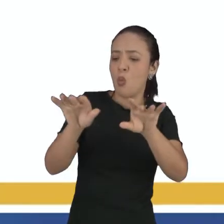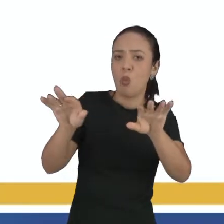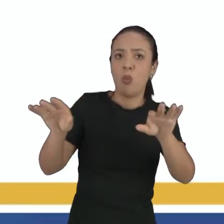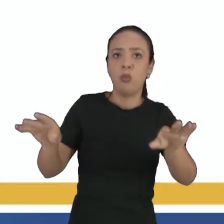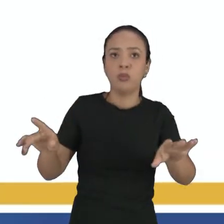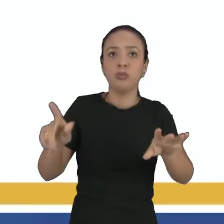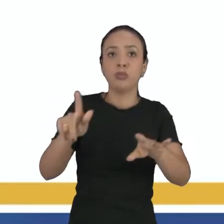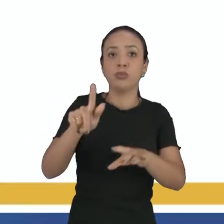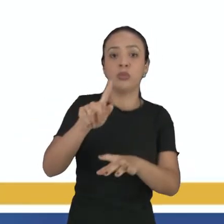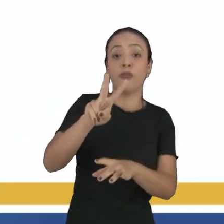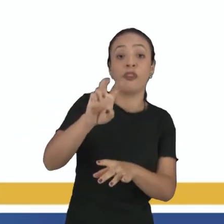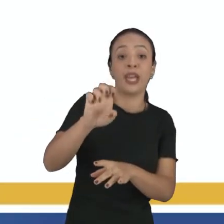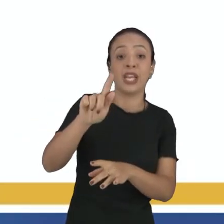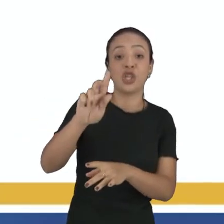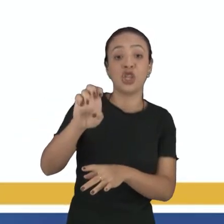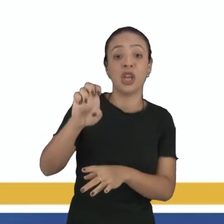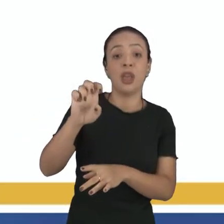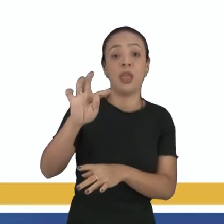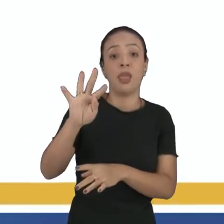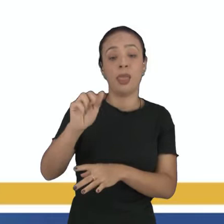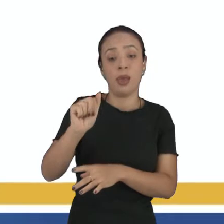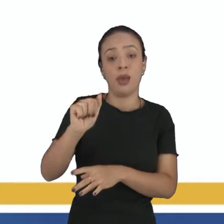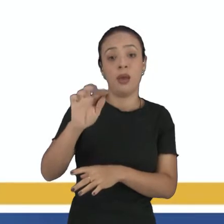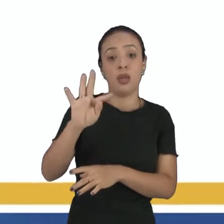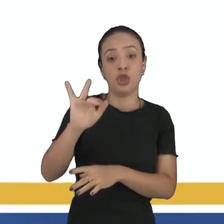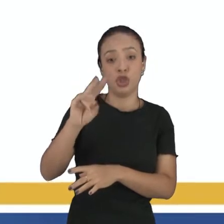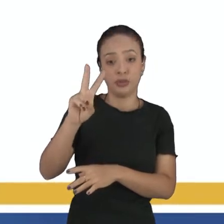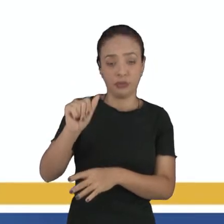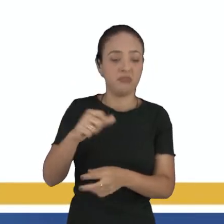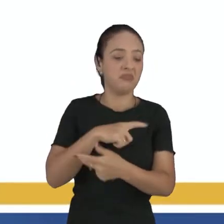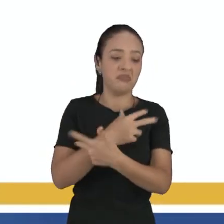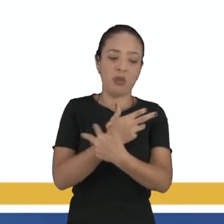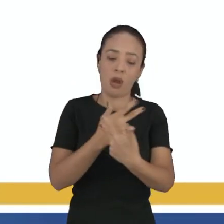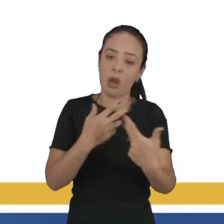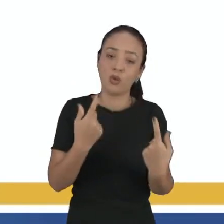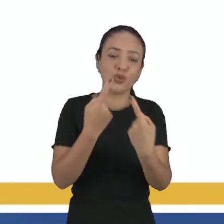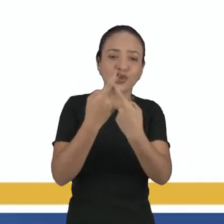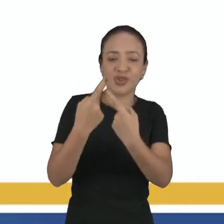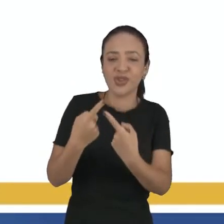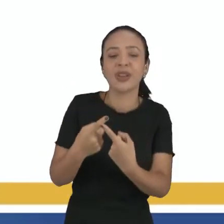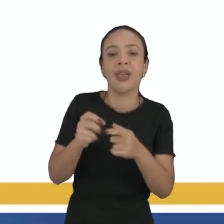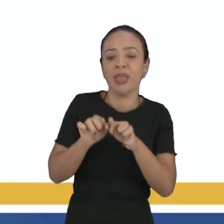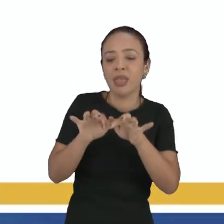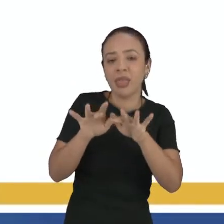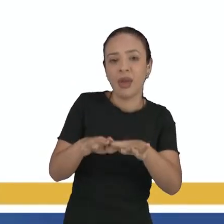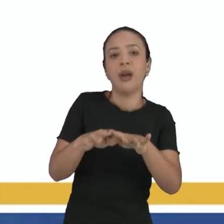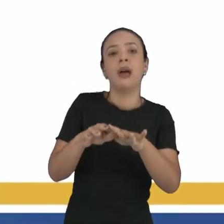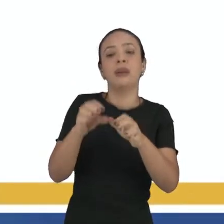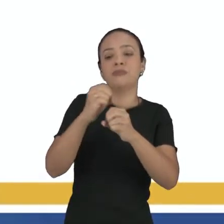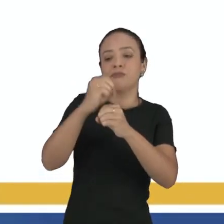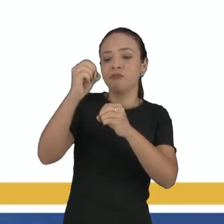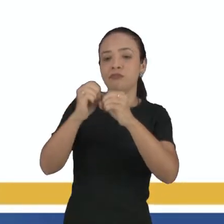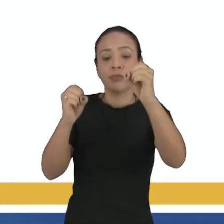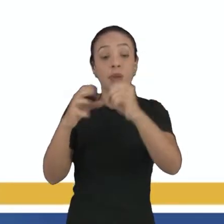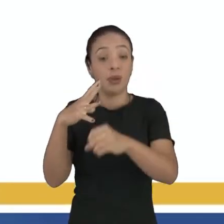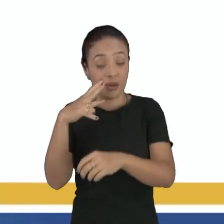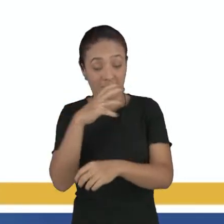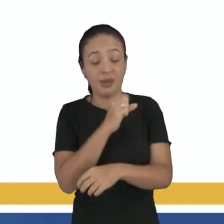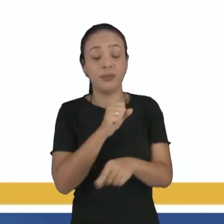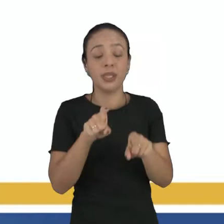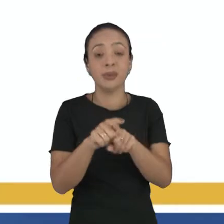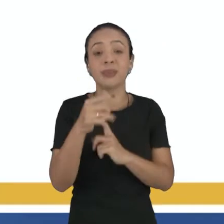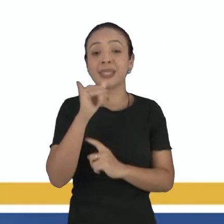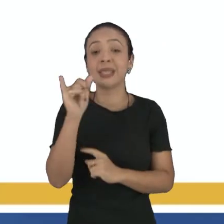Então vocês vejam que nós temos vários tipos de reprodução assexuada, né? Essa reprodução que é mais rápida, demanda